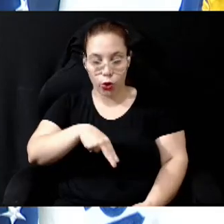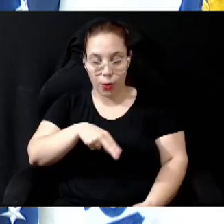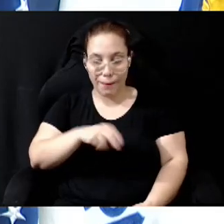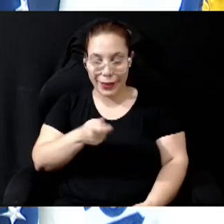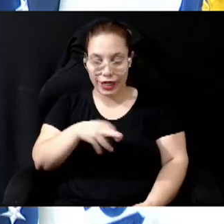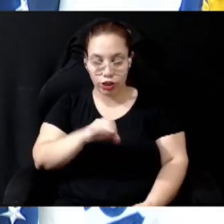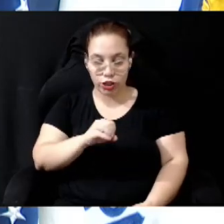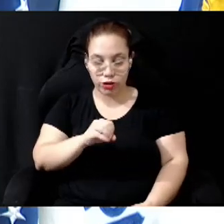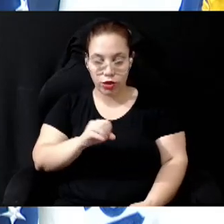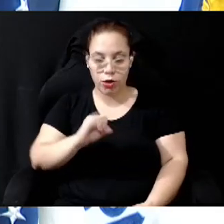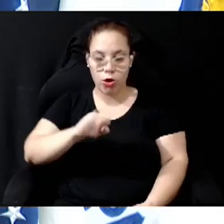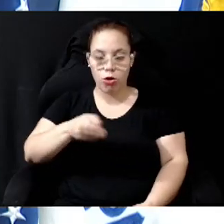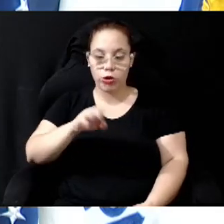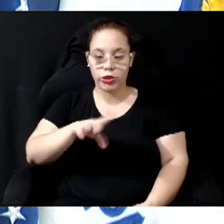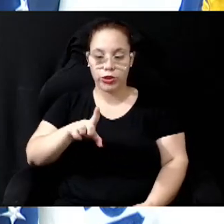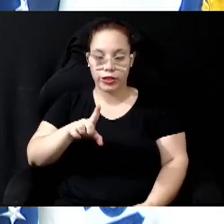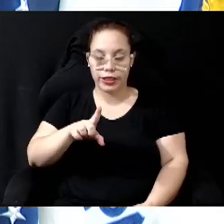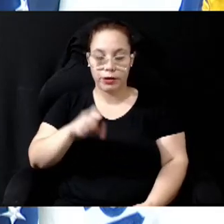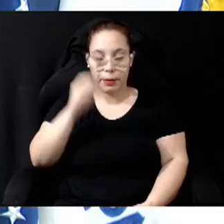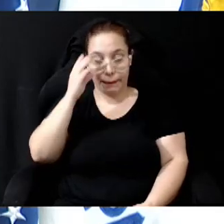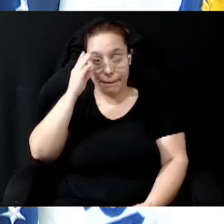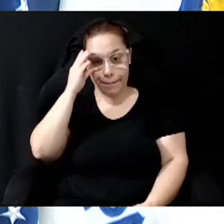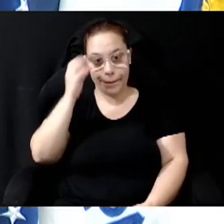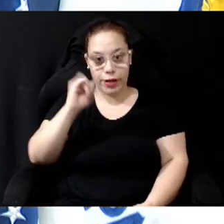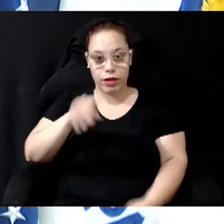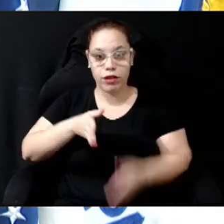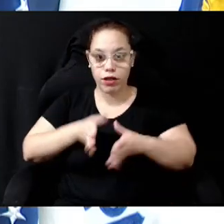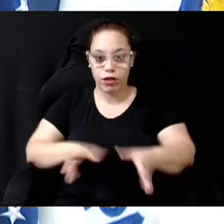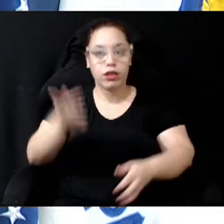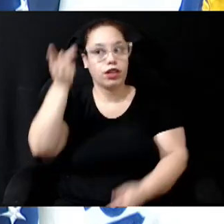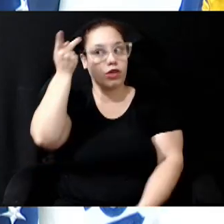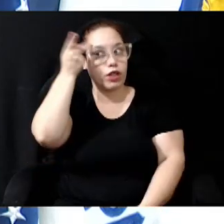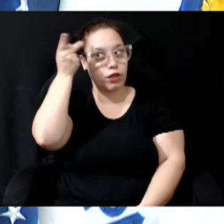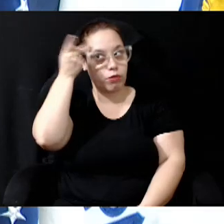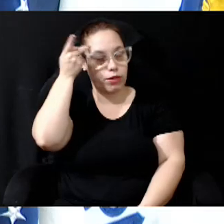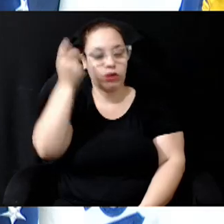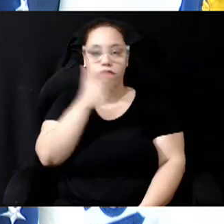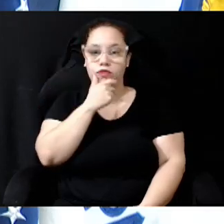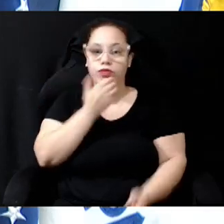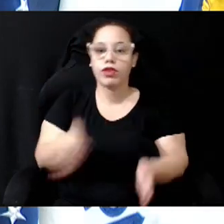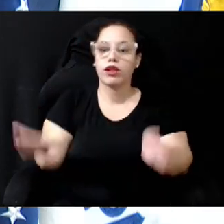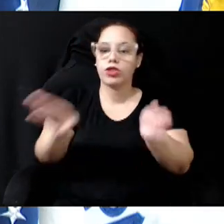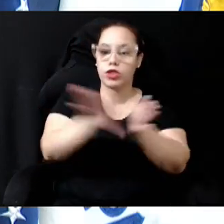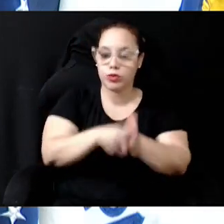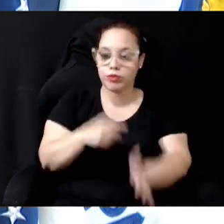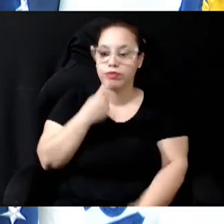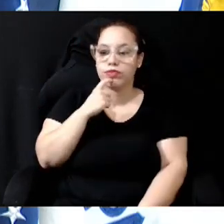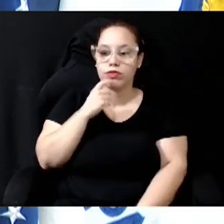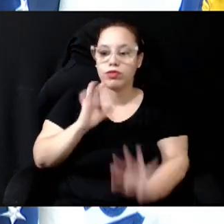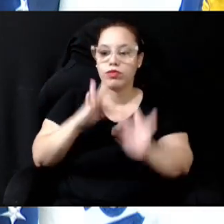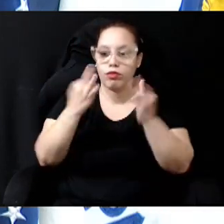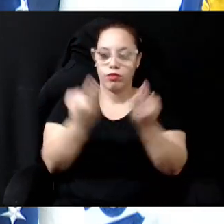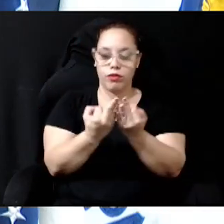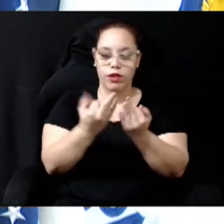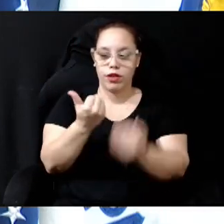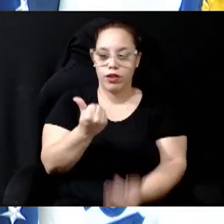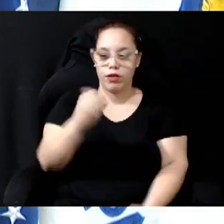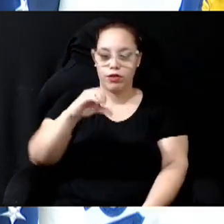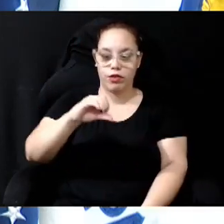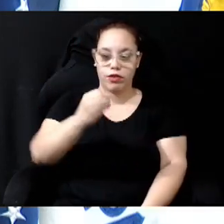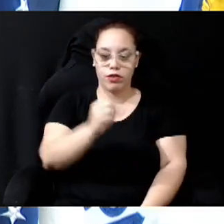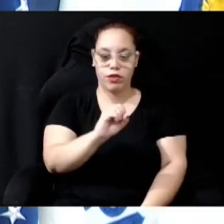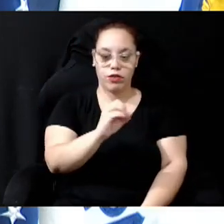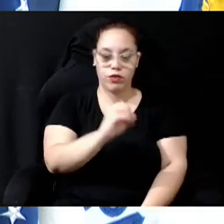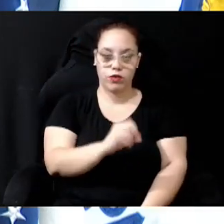José Lafani Júnior. O José, ele nasceu em São Paulo, ele veio para Campinas com toda a família em 1980, quando ele tinha